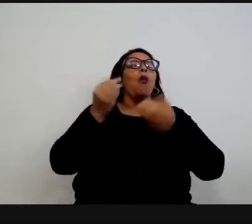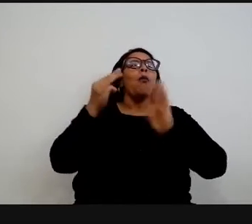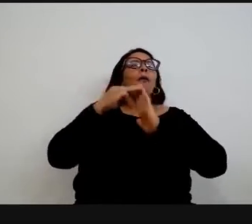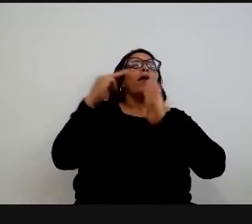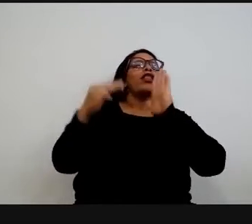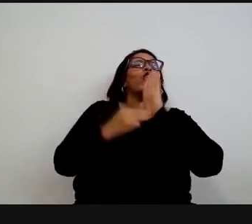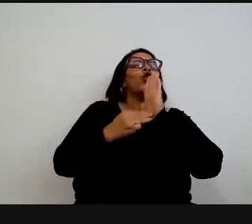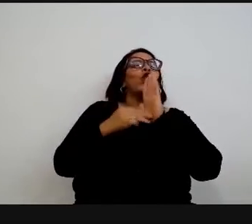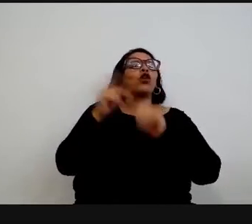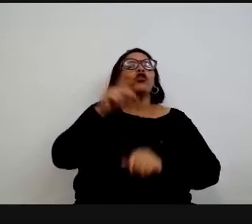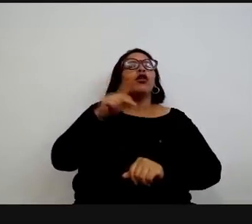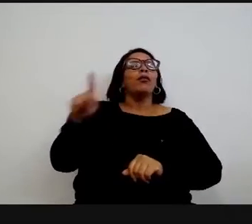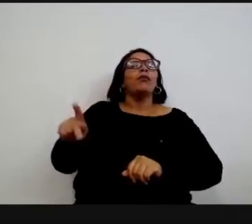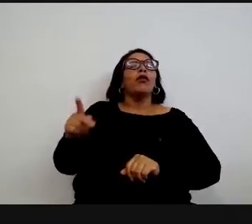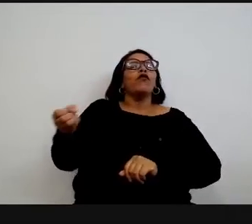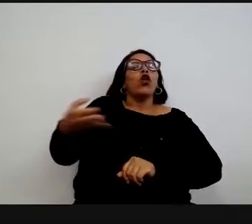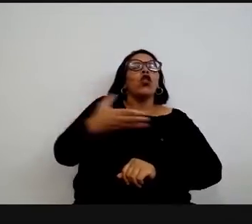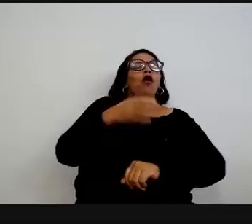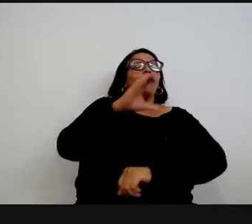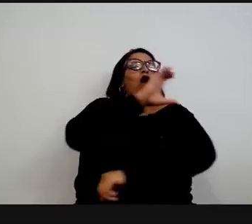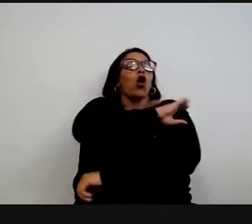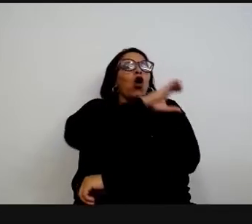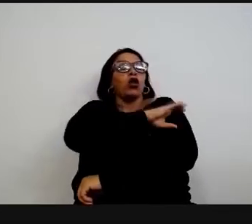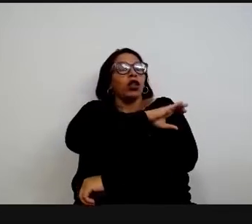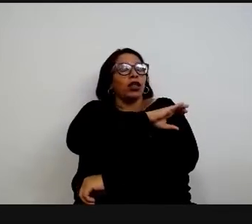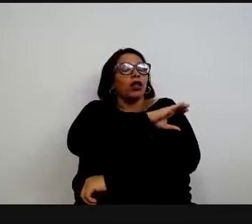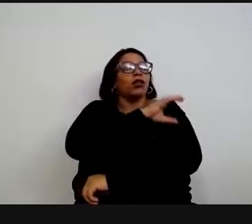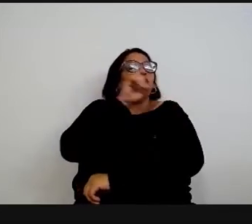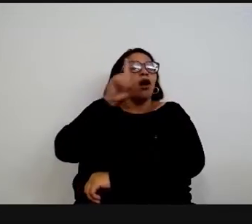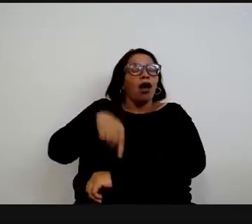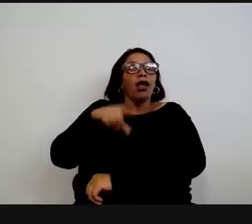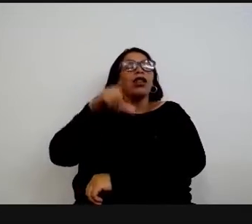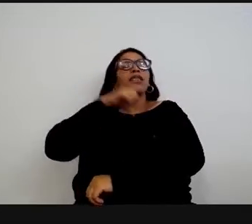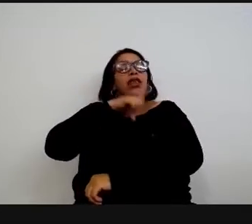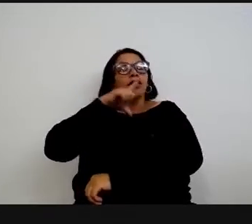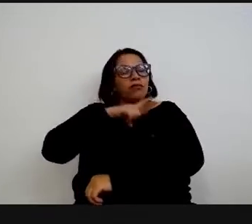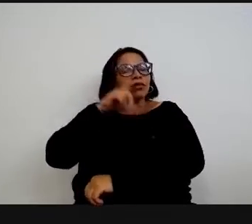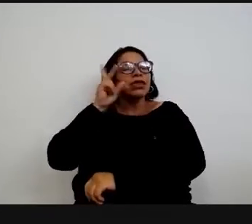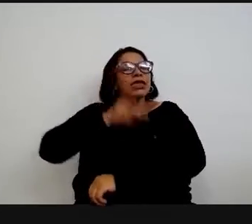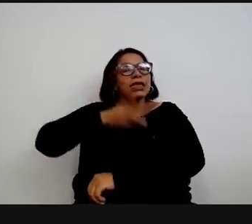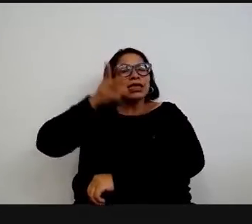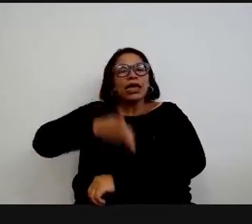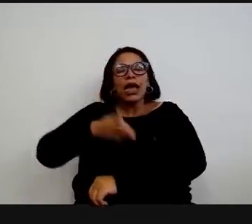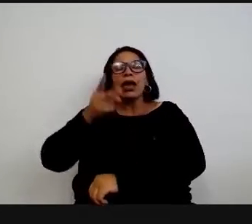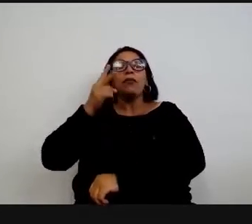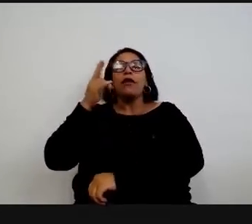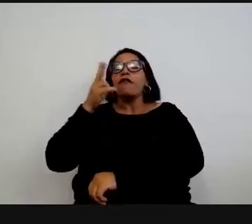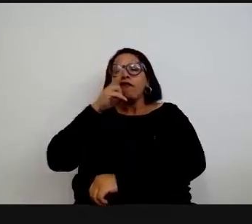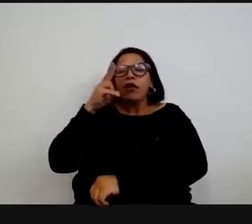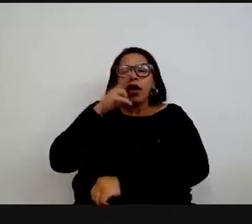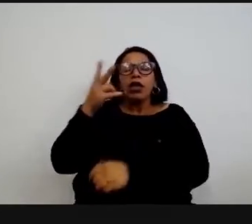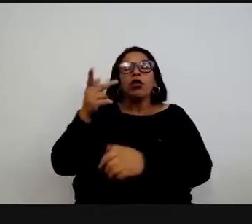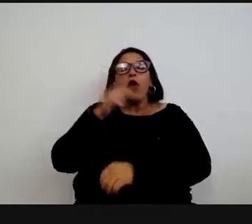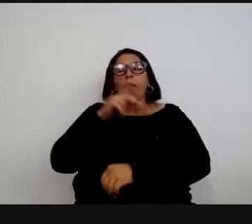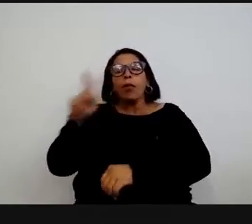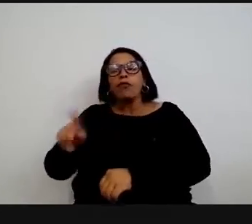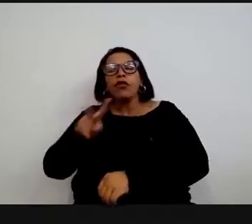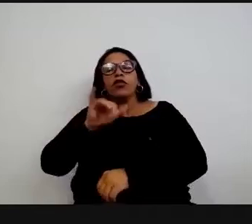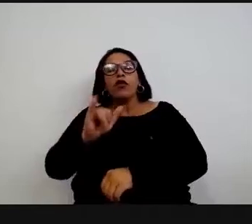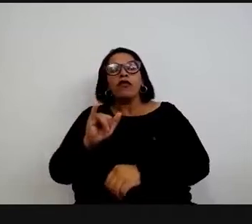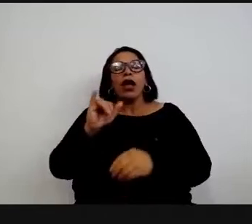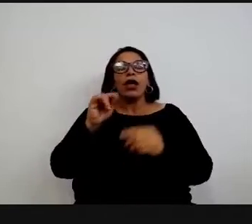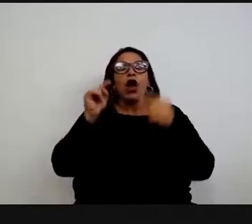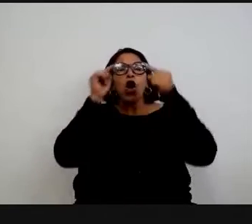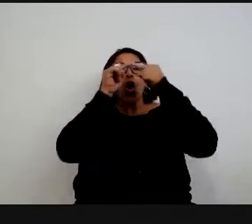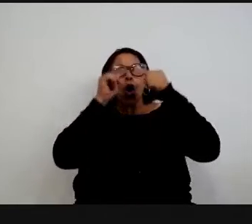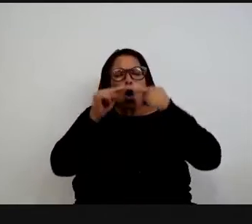para os docentes, porque os coordenadores acadêmicos, assim, eles estão sempre no mercado vendo quais são os professores que vão